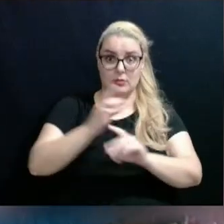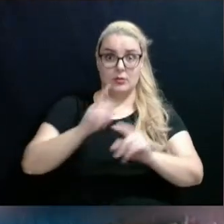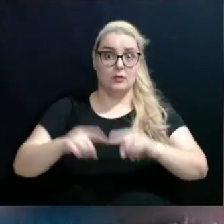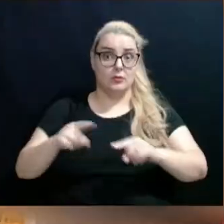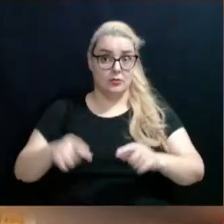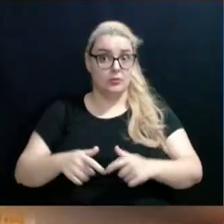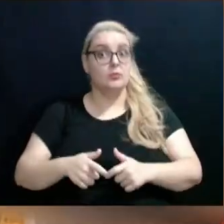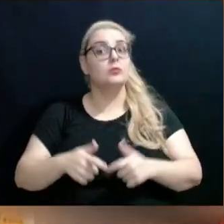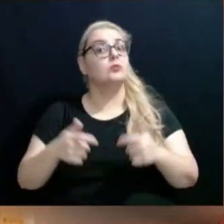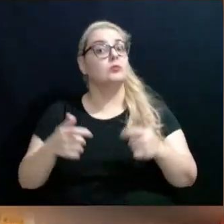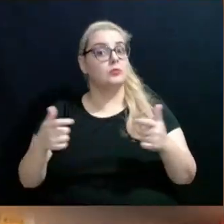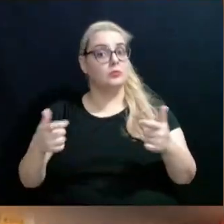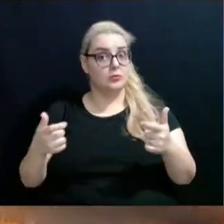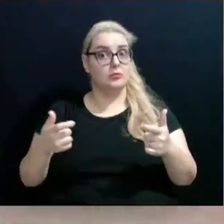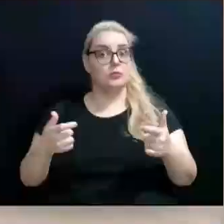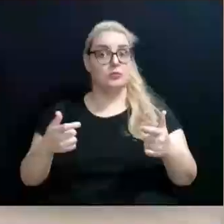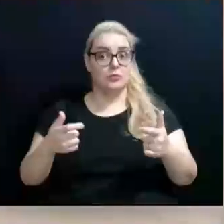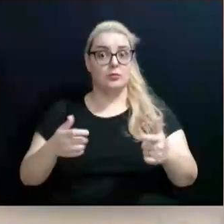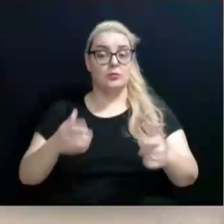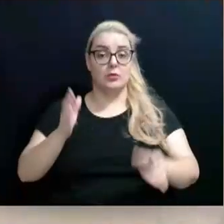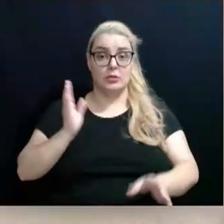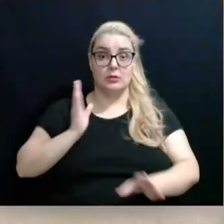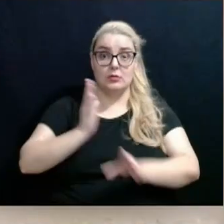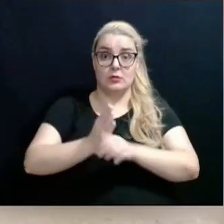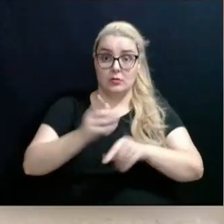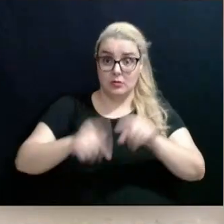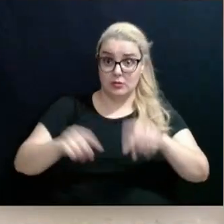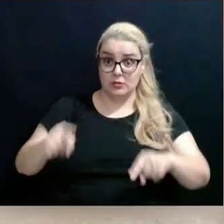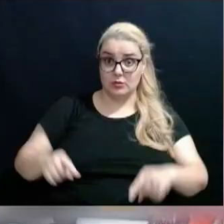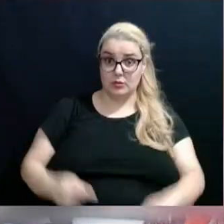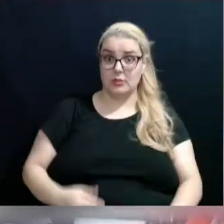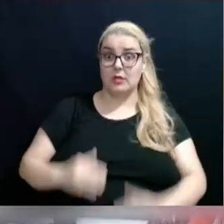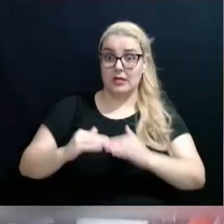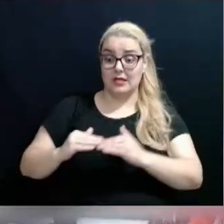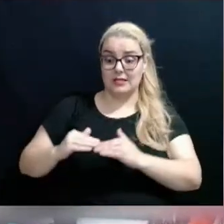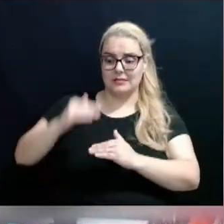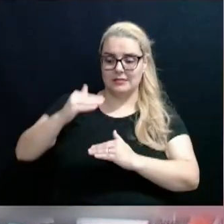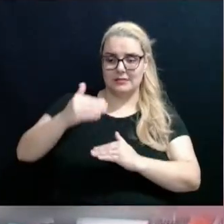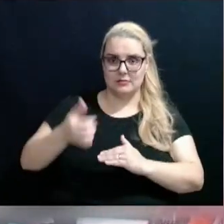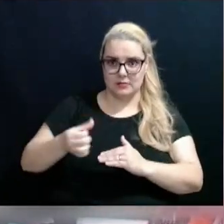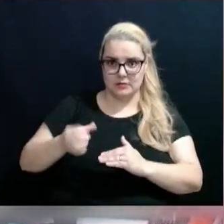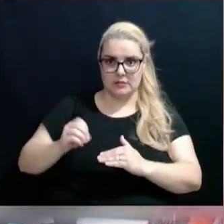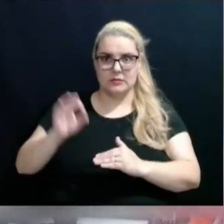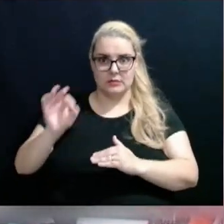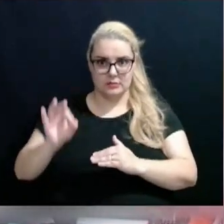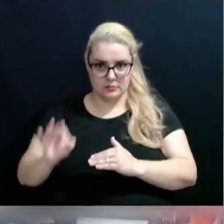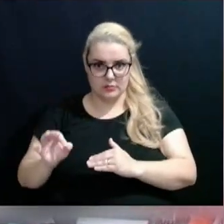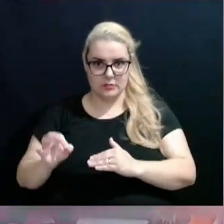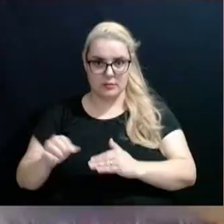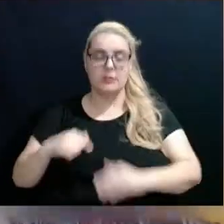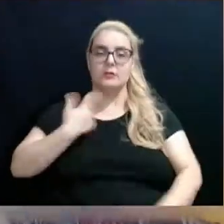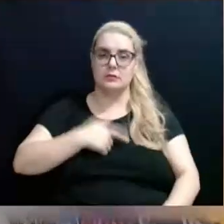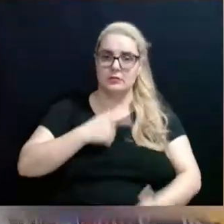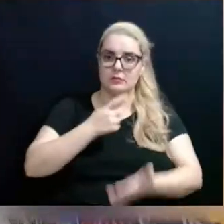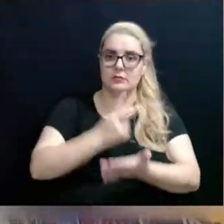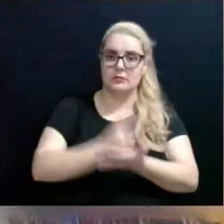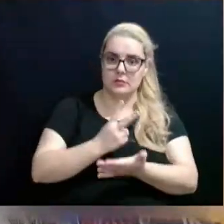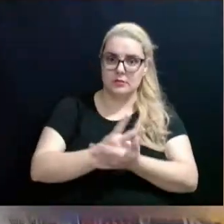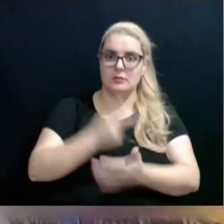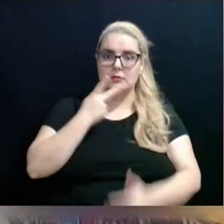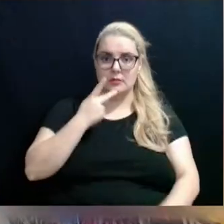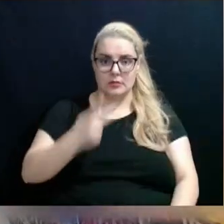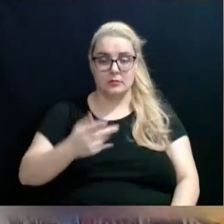grande, chegamos a achar a variação de preço acima de 60%. Então a gente sempre reforça para que o